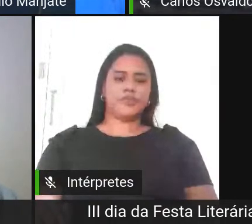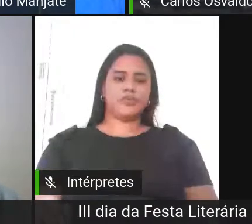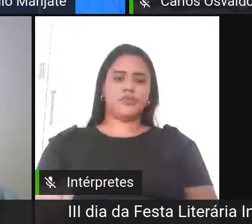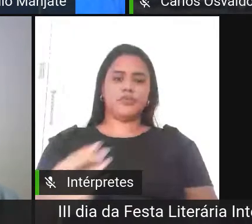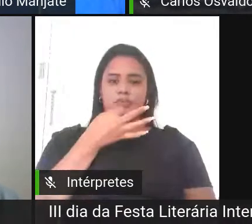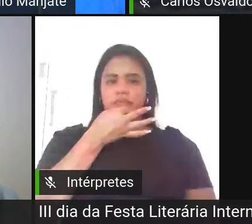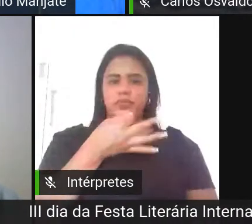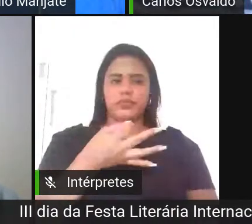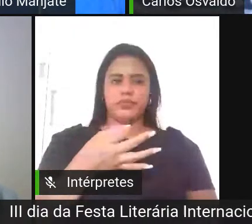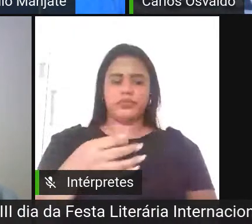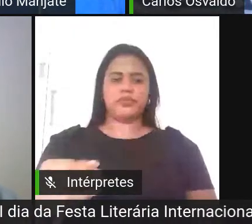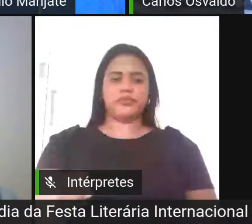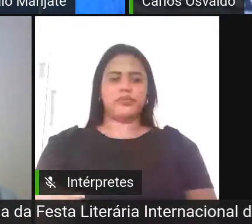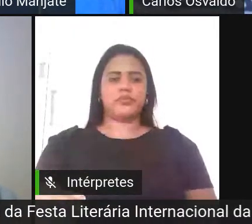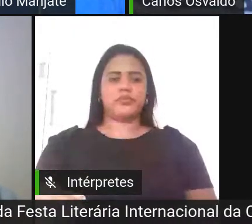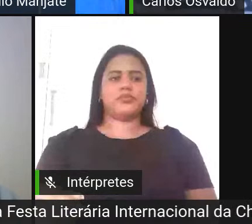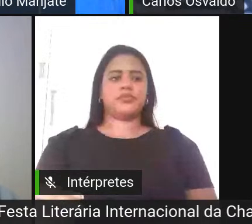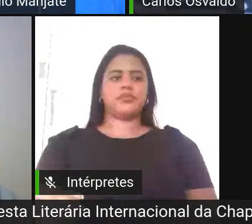Carlos?